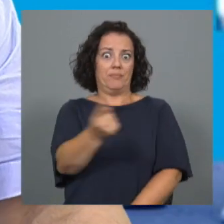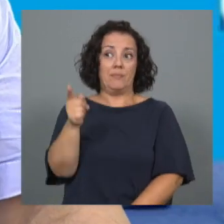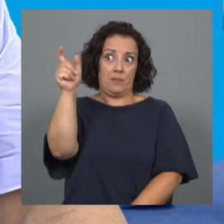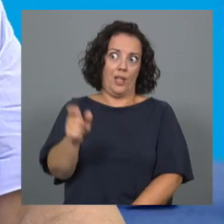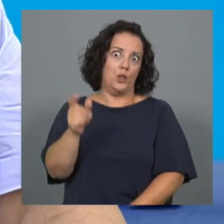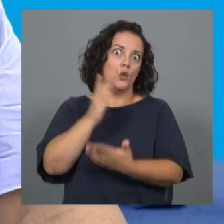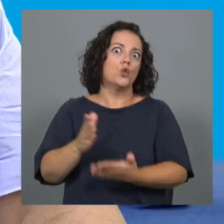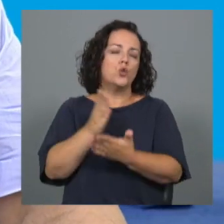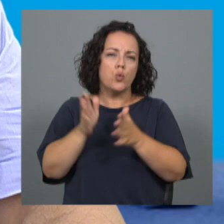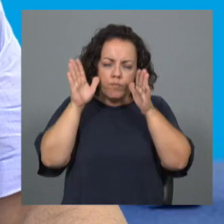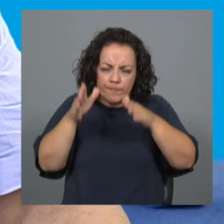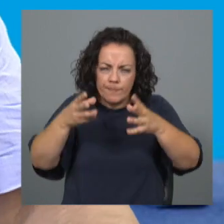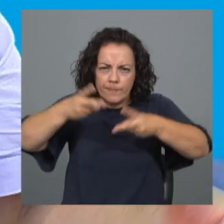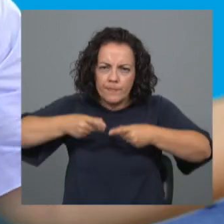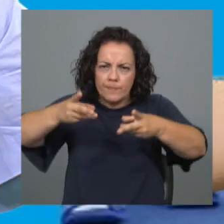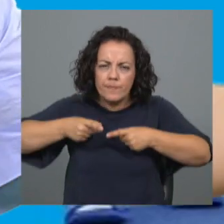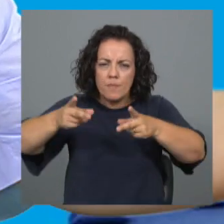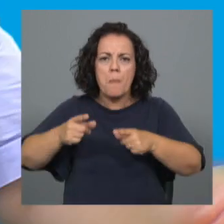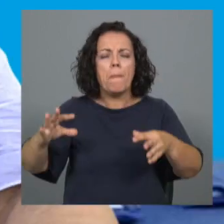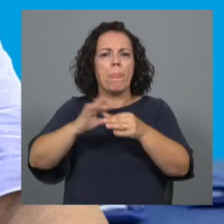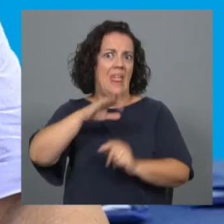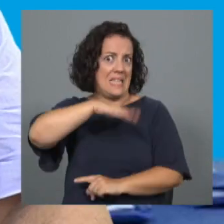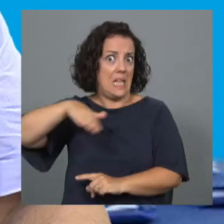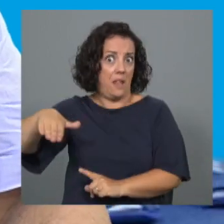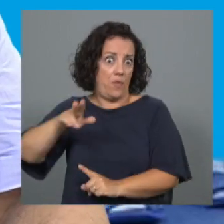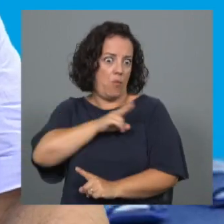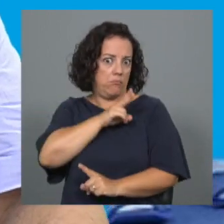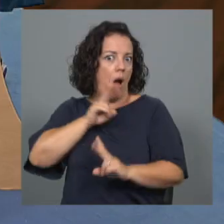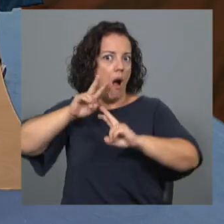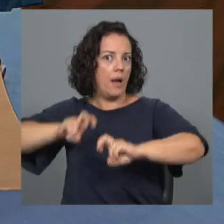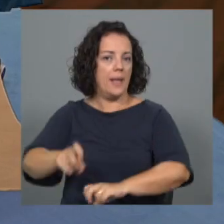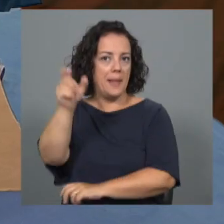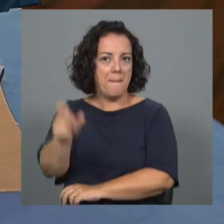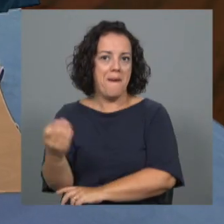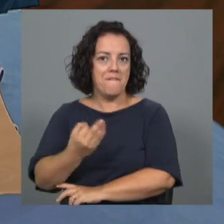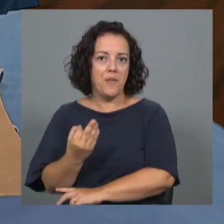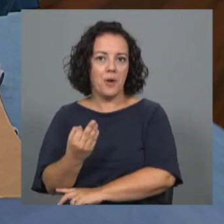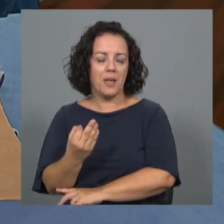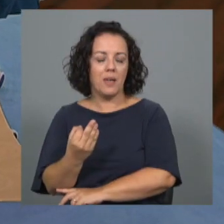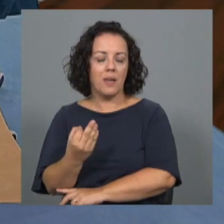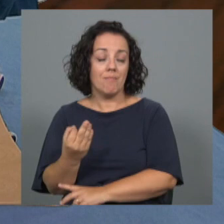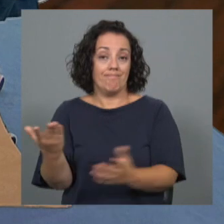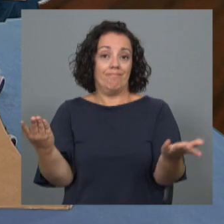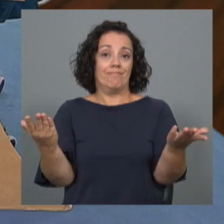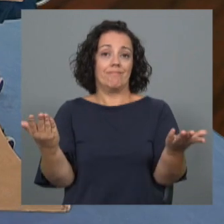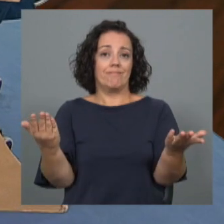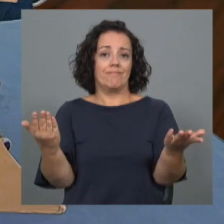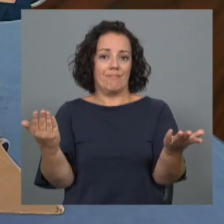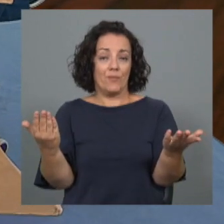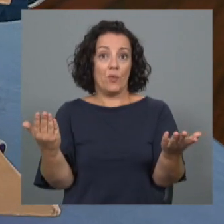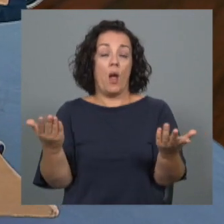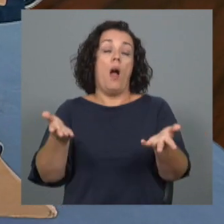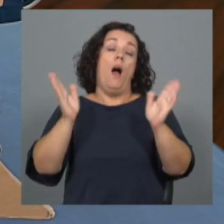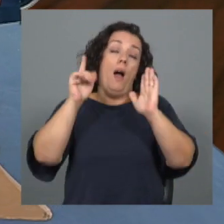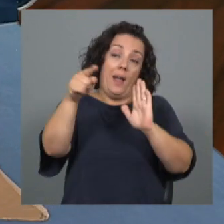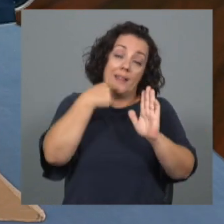estudou estas questões do ponto de vista científico, académico, e vamos lá ver, graças a Deus, como o